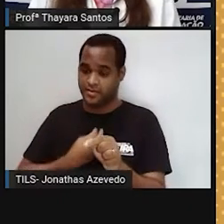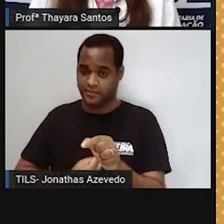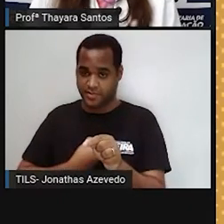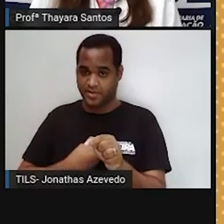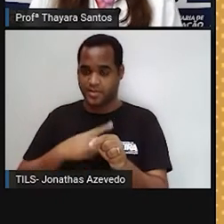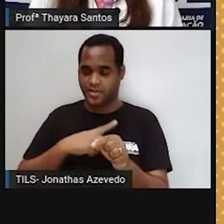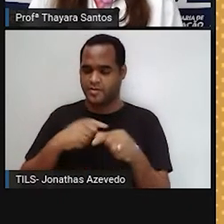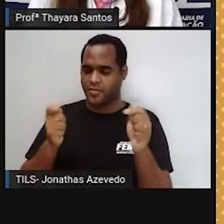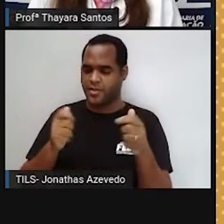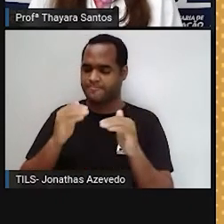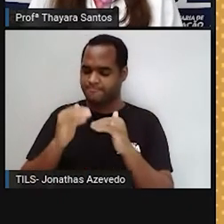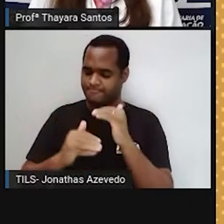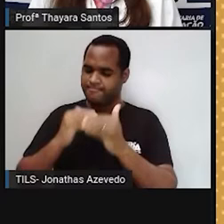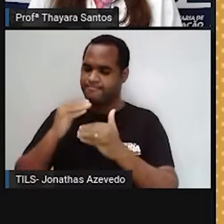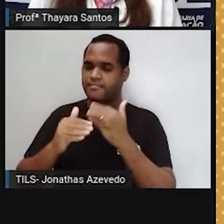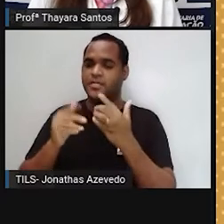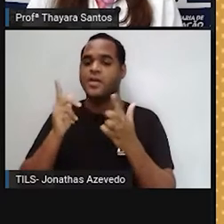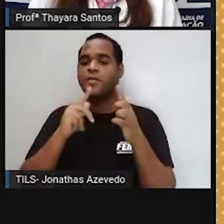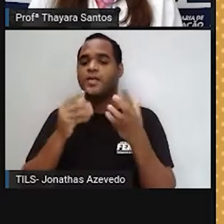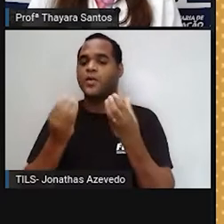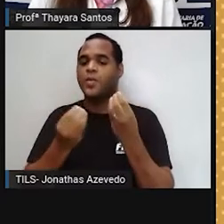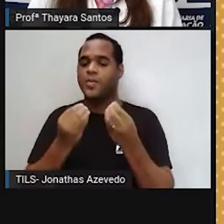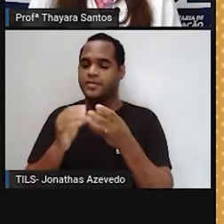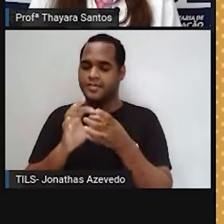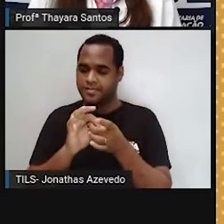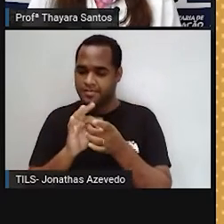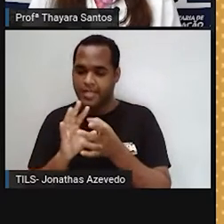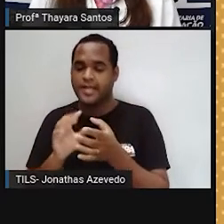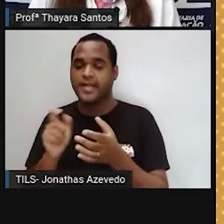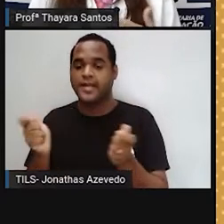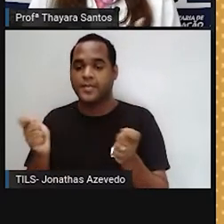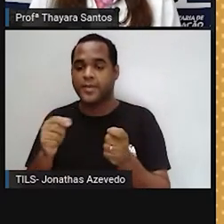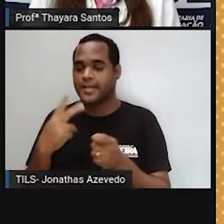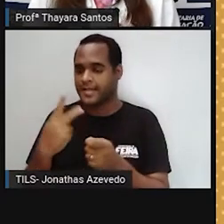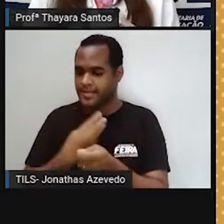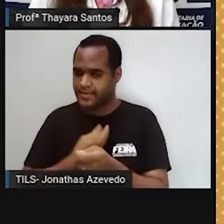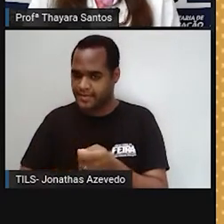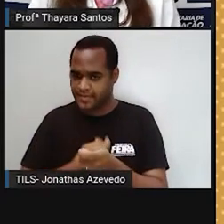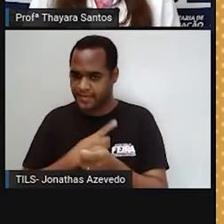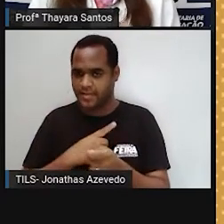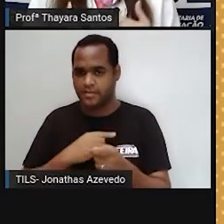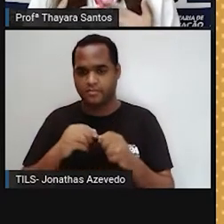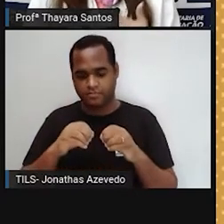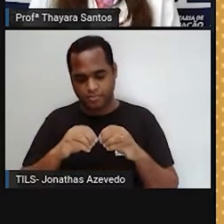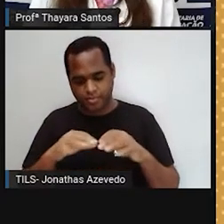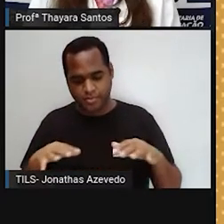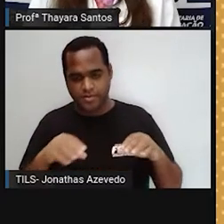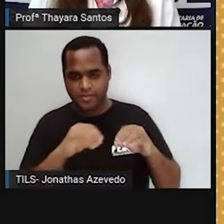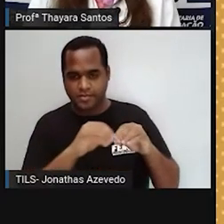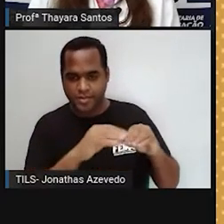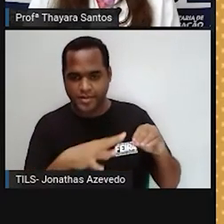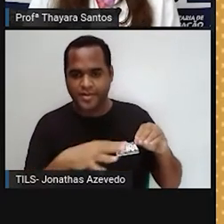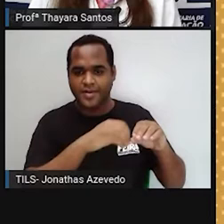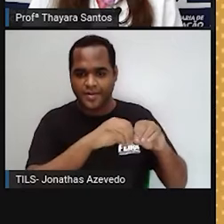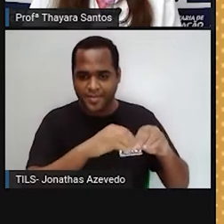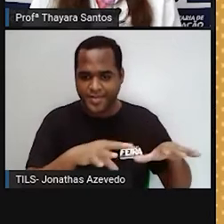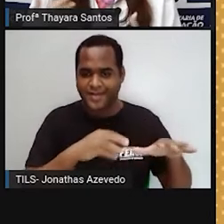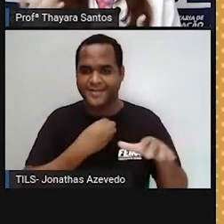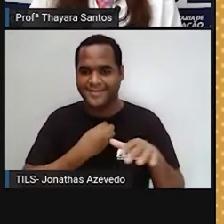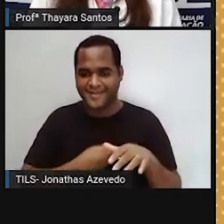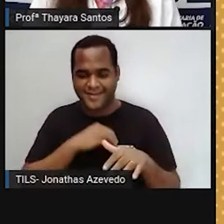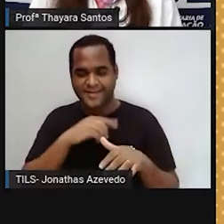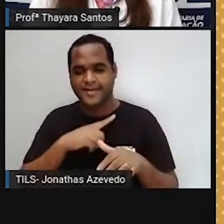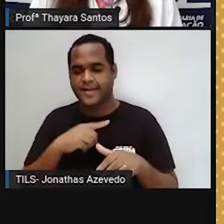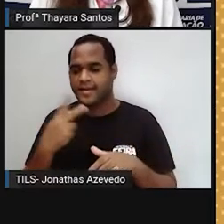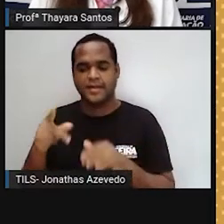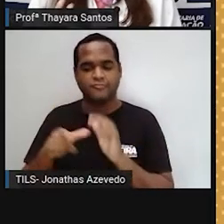eles acabam desenvolvendo para que permite com que eles consigam sobreviver e se reproduzir melhor naquele ambiente do que se eles